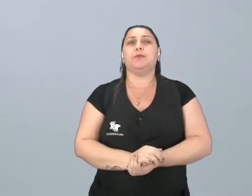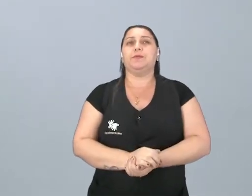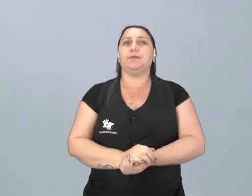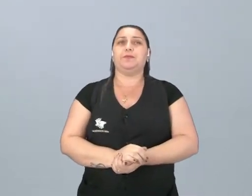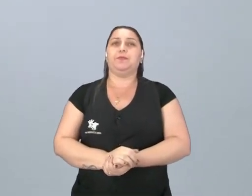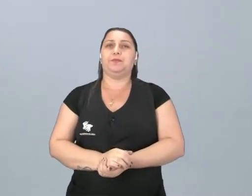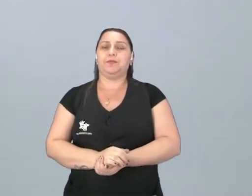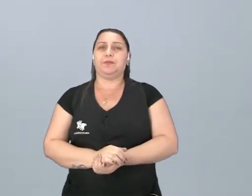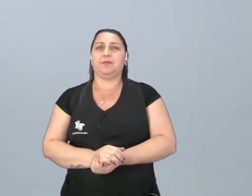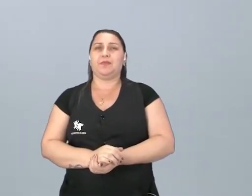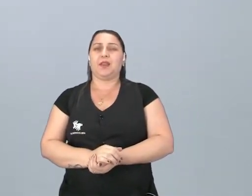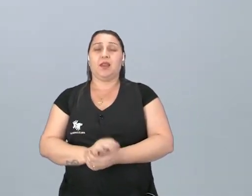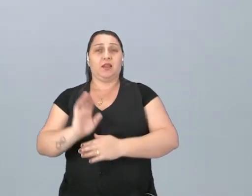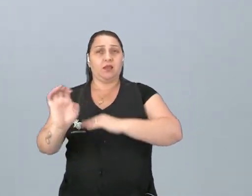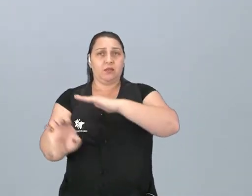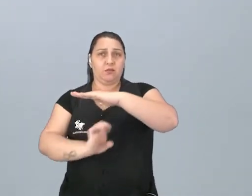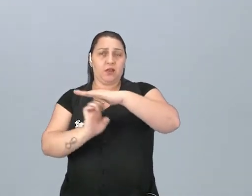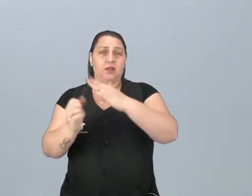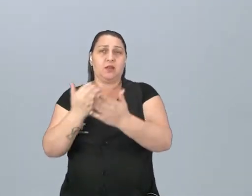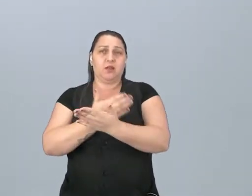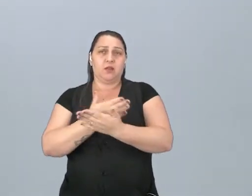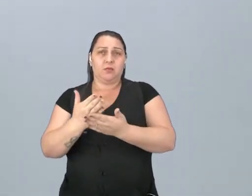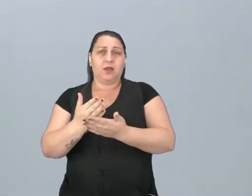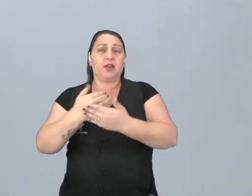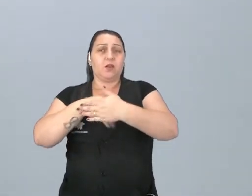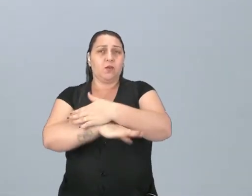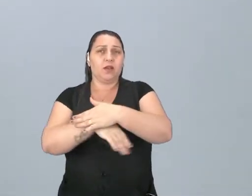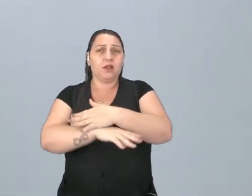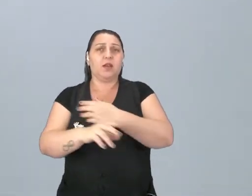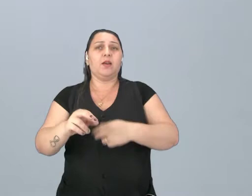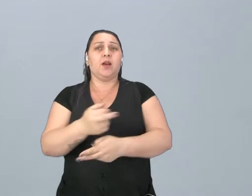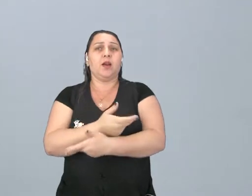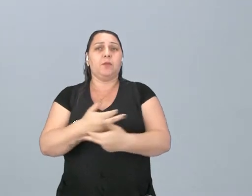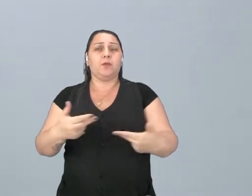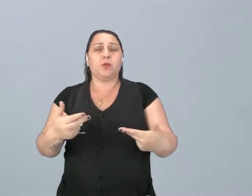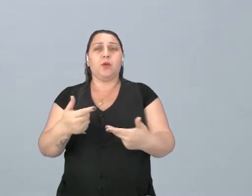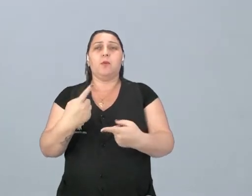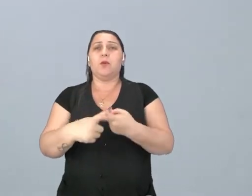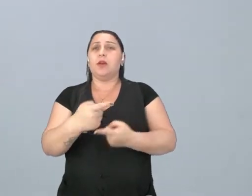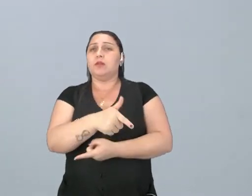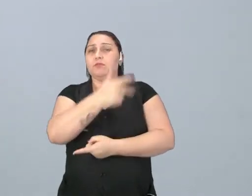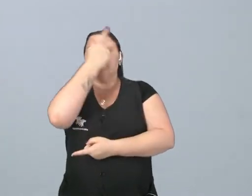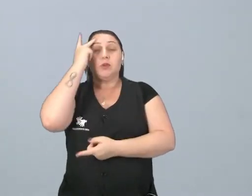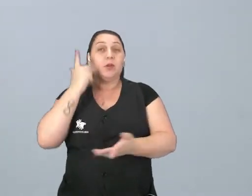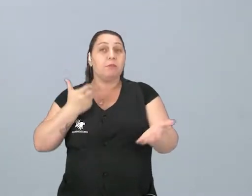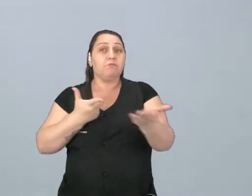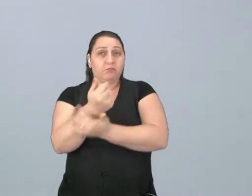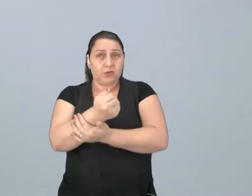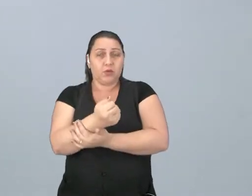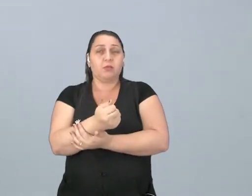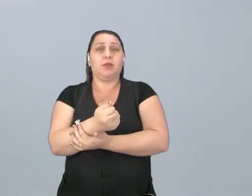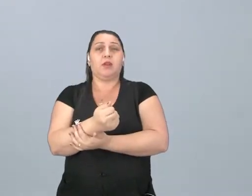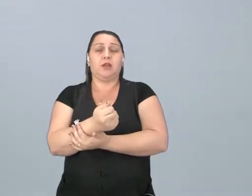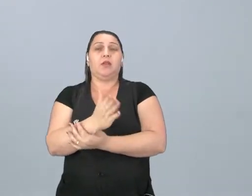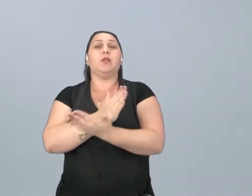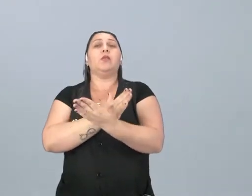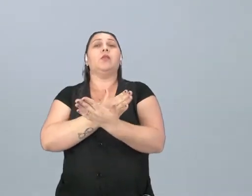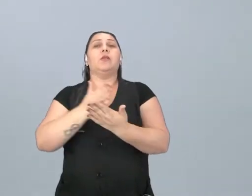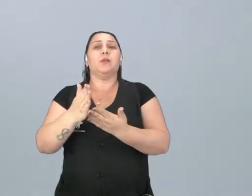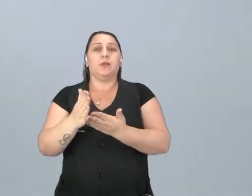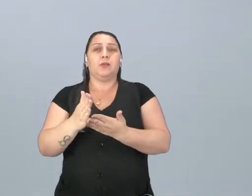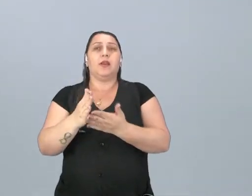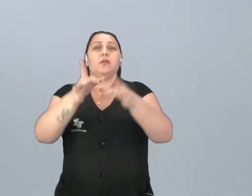essas grandes empresas começam a estocar produtos por não ter consumidores suficientes, eles passam